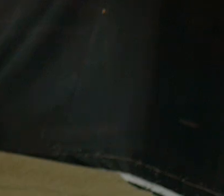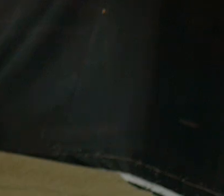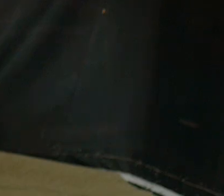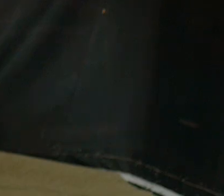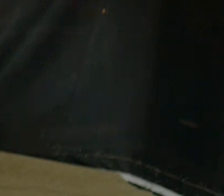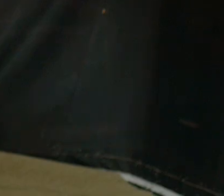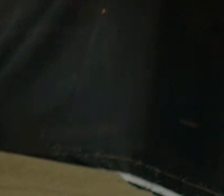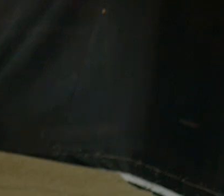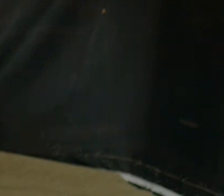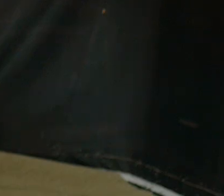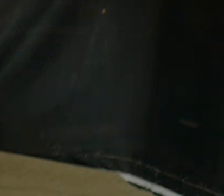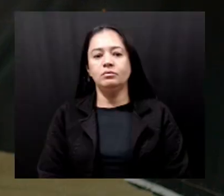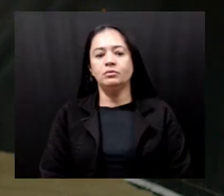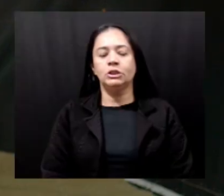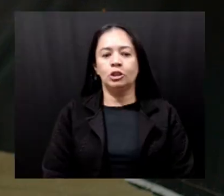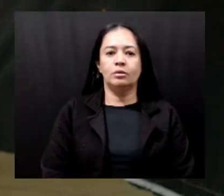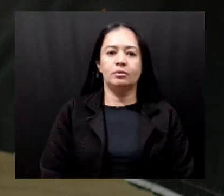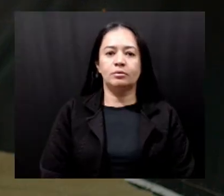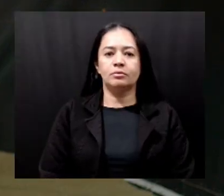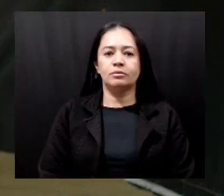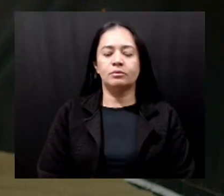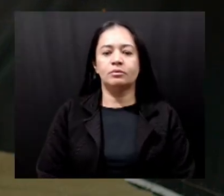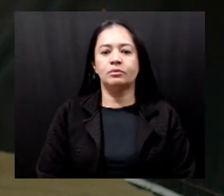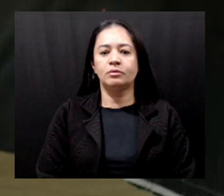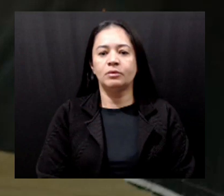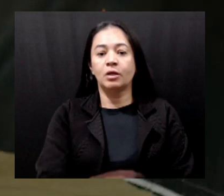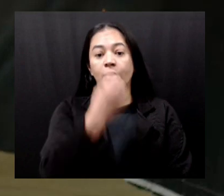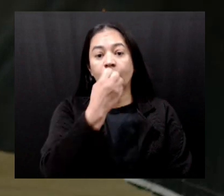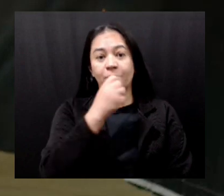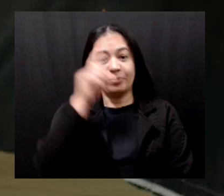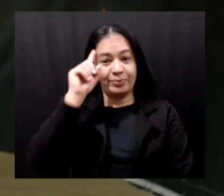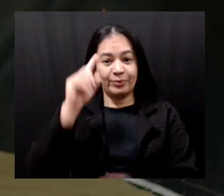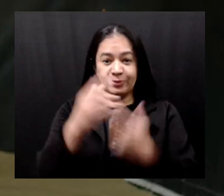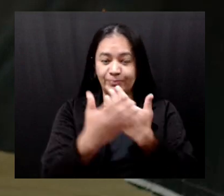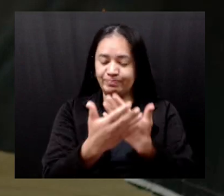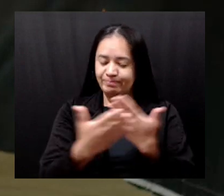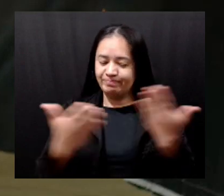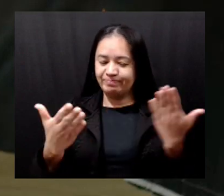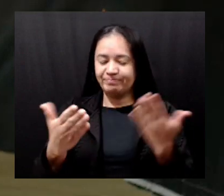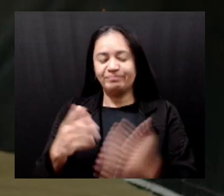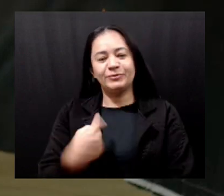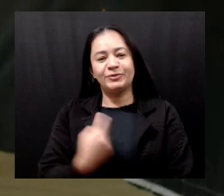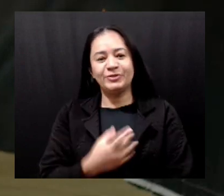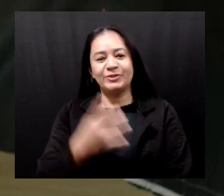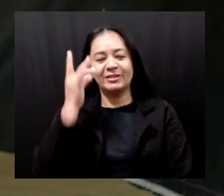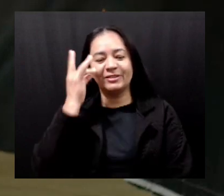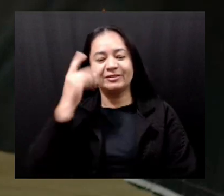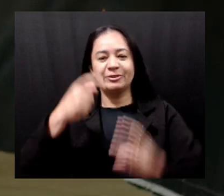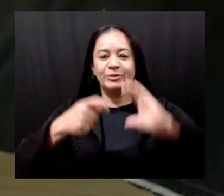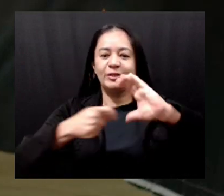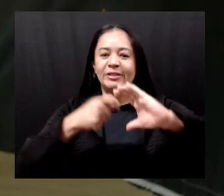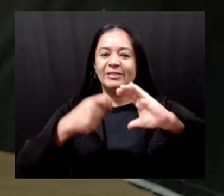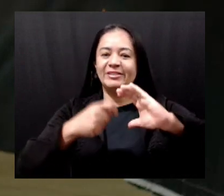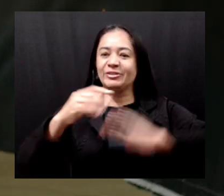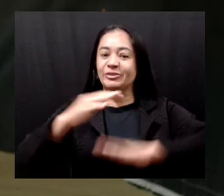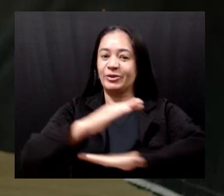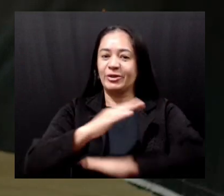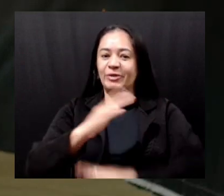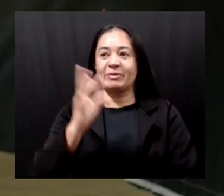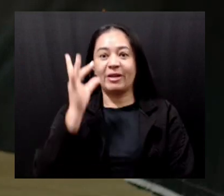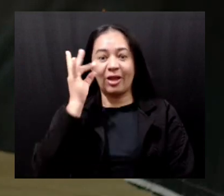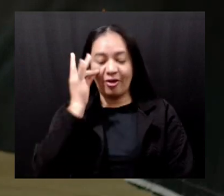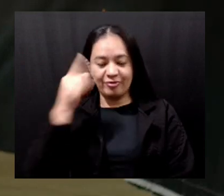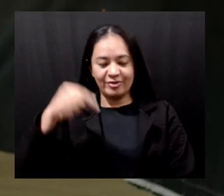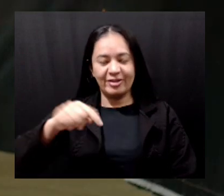Olá, muito bom dia para você. Estamos aqui, Estúdio Câmara ao vivo, aqui na TV Câmara Campinas. Hoje é